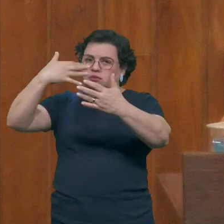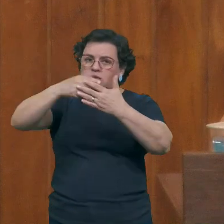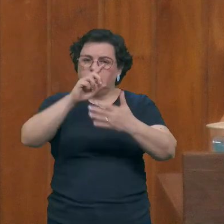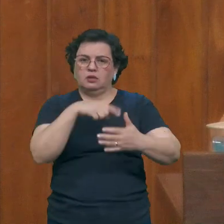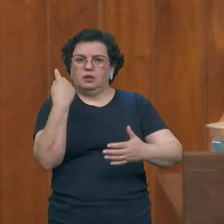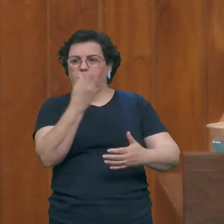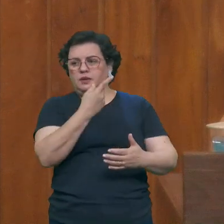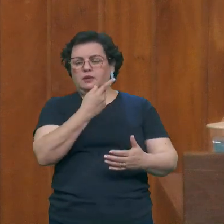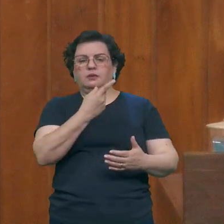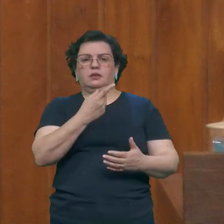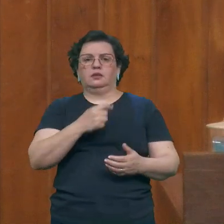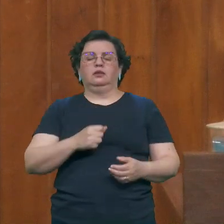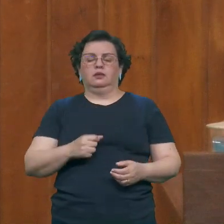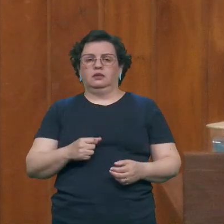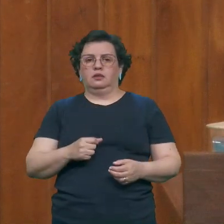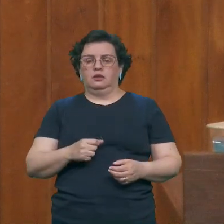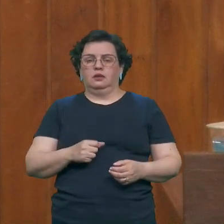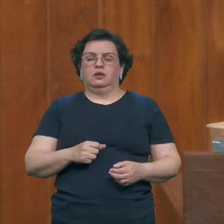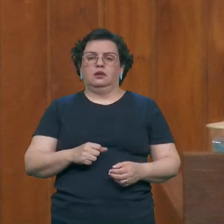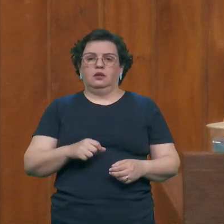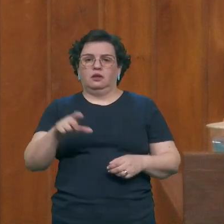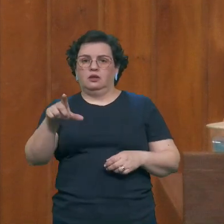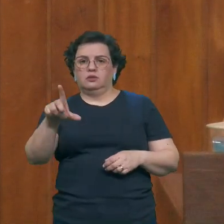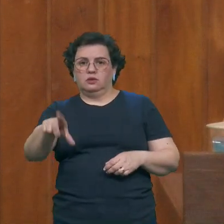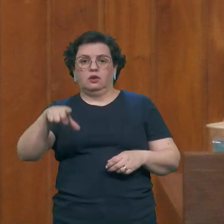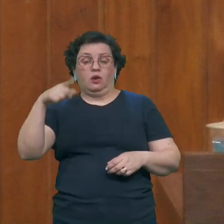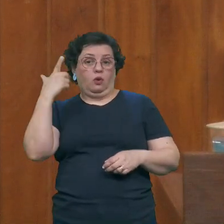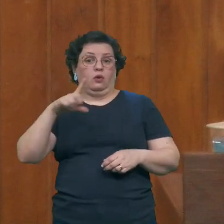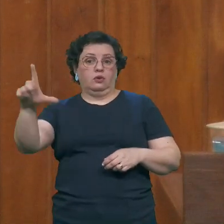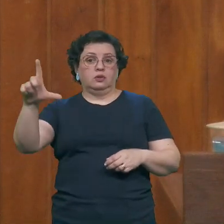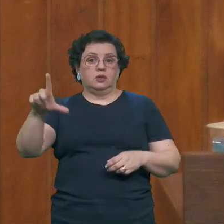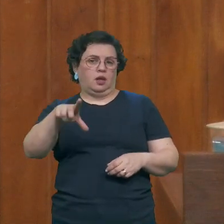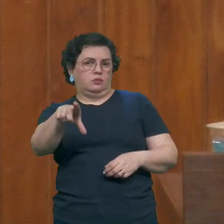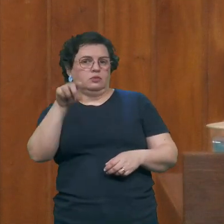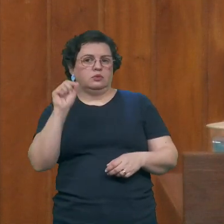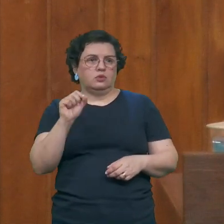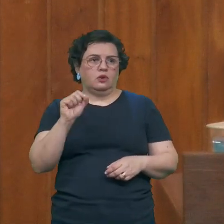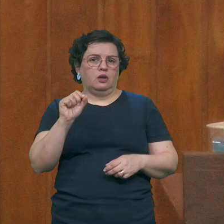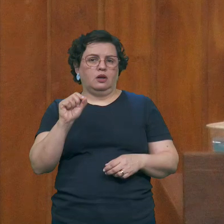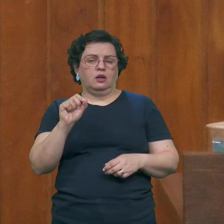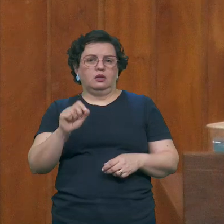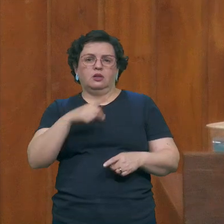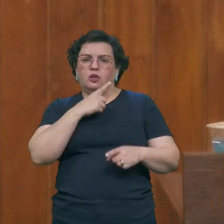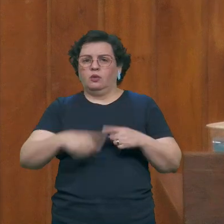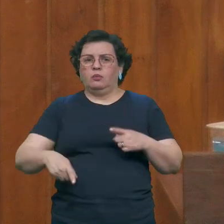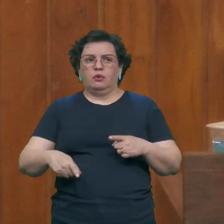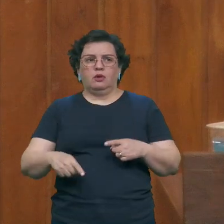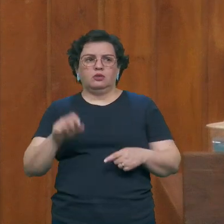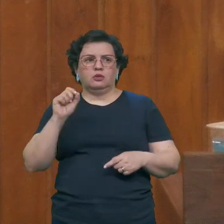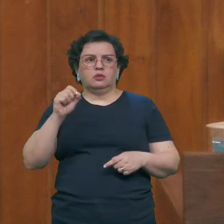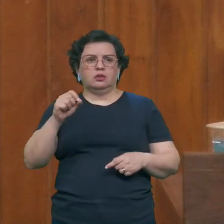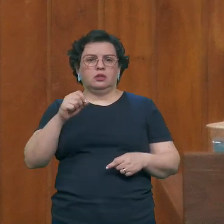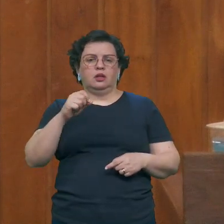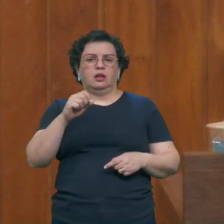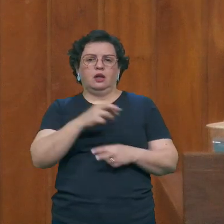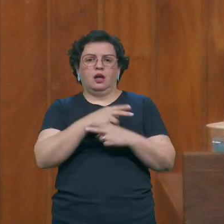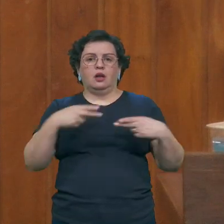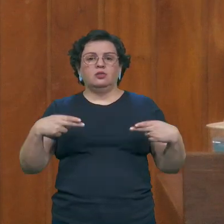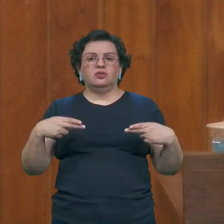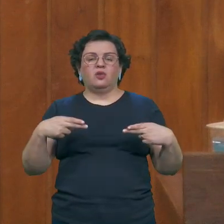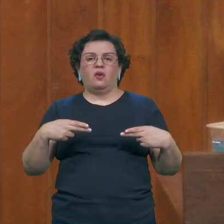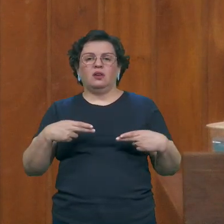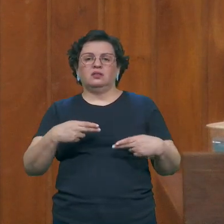de escolha, ganhando mais espaço e direito. Não é possível que a atitude machista e